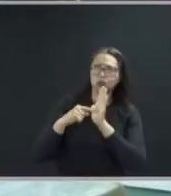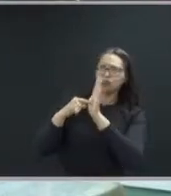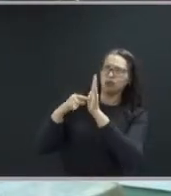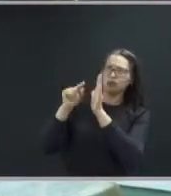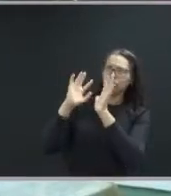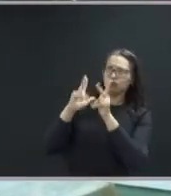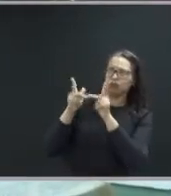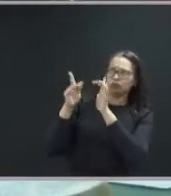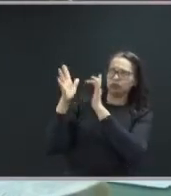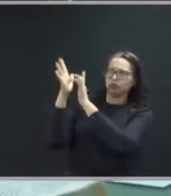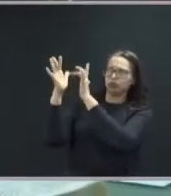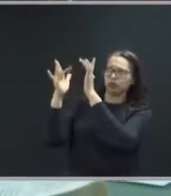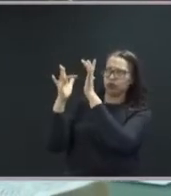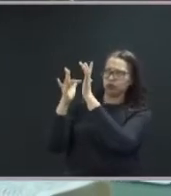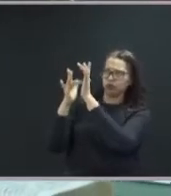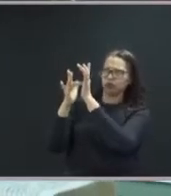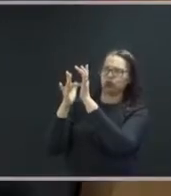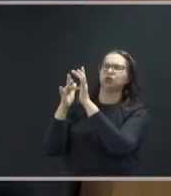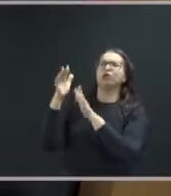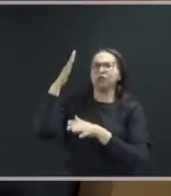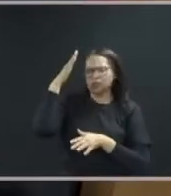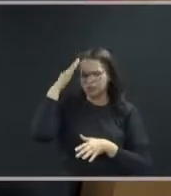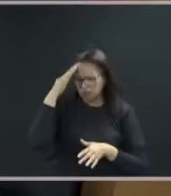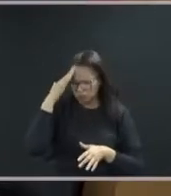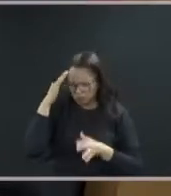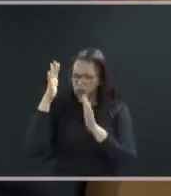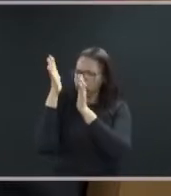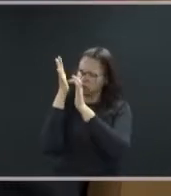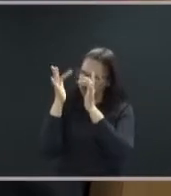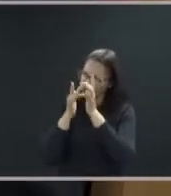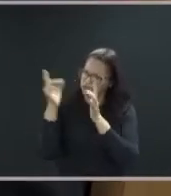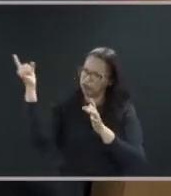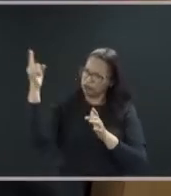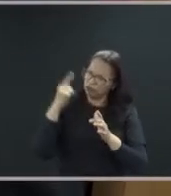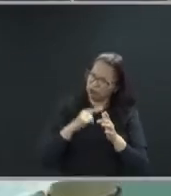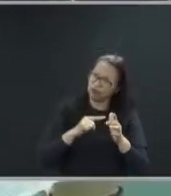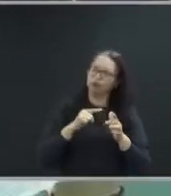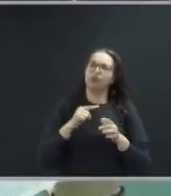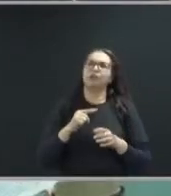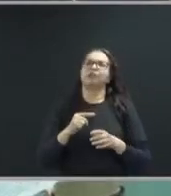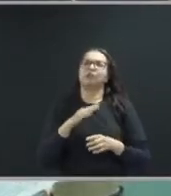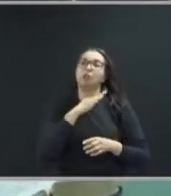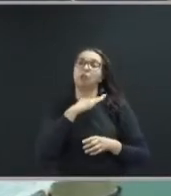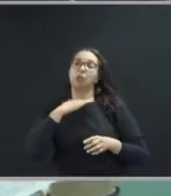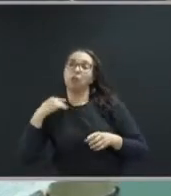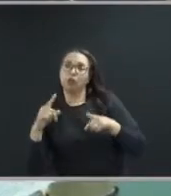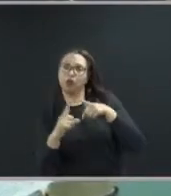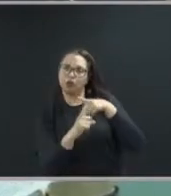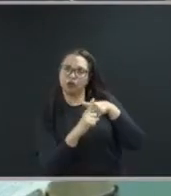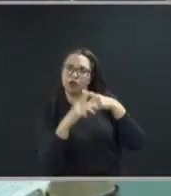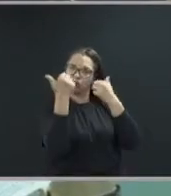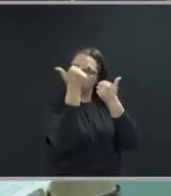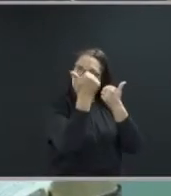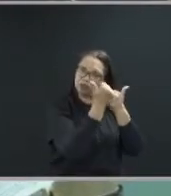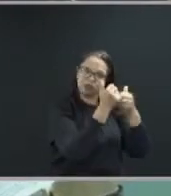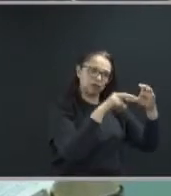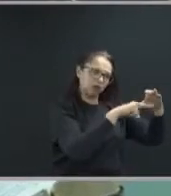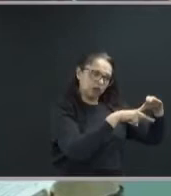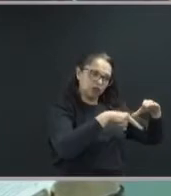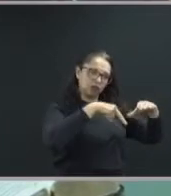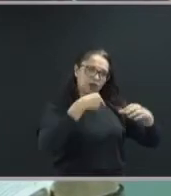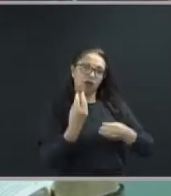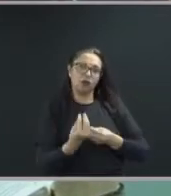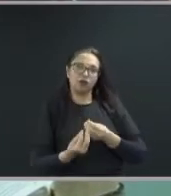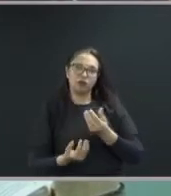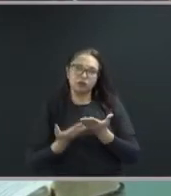que ele veio, ressuscitou, está vivo e um dia voltará. E é isso que ele diz. Aí ele diz mais, versículo 26,